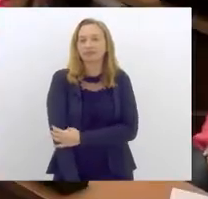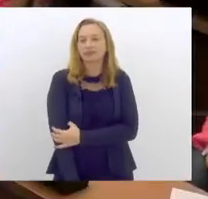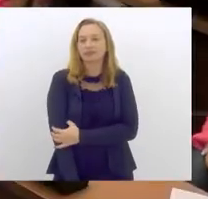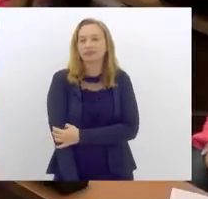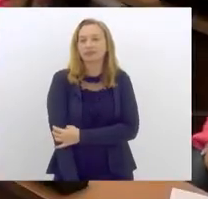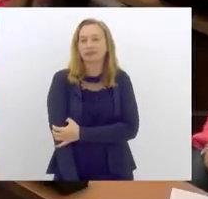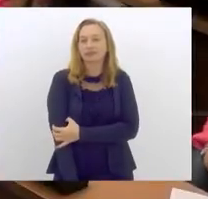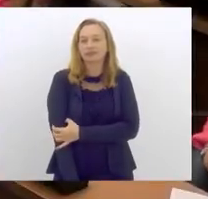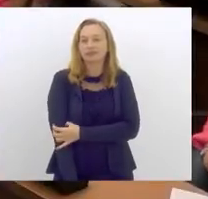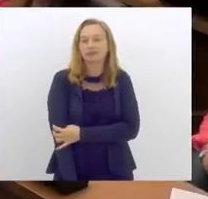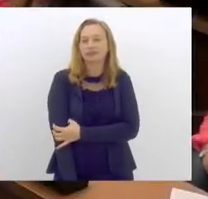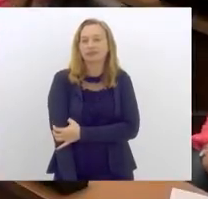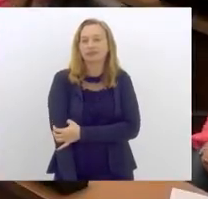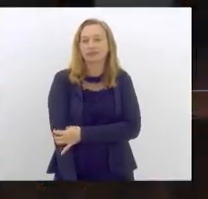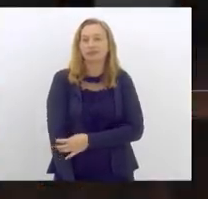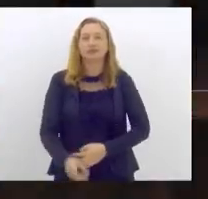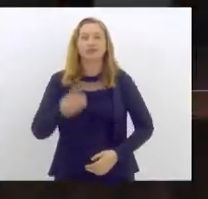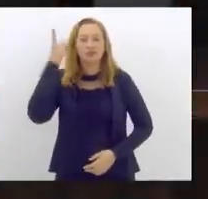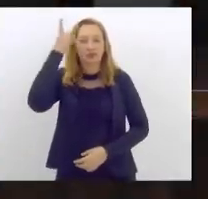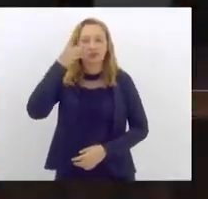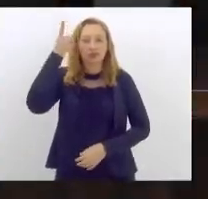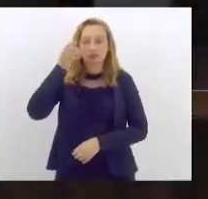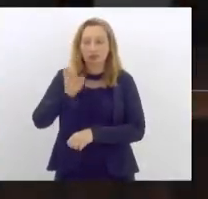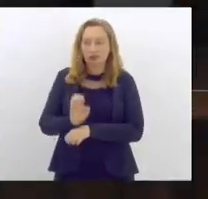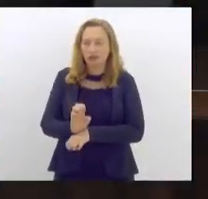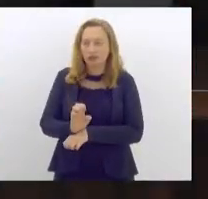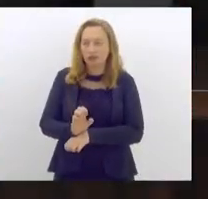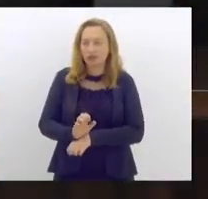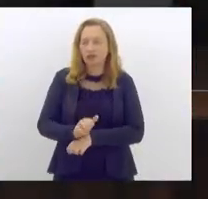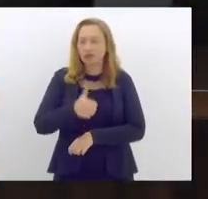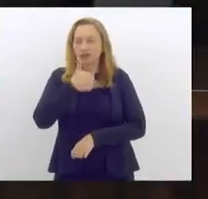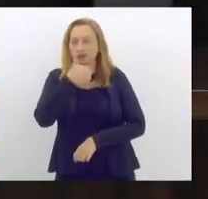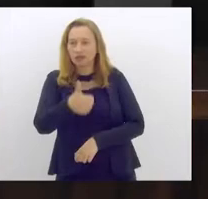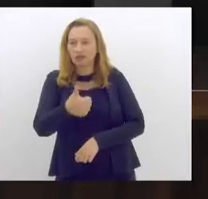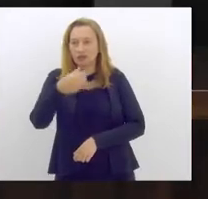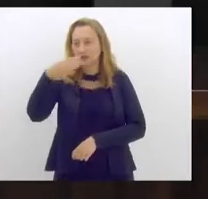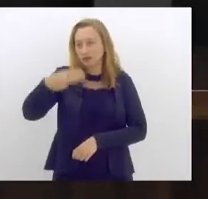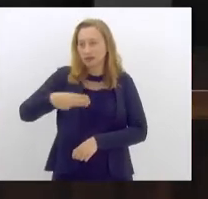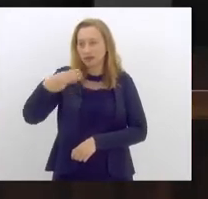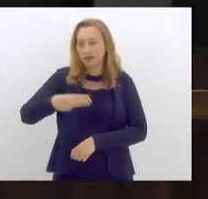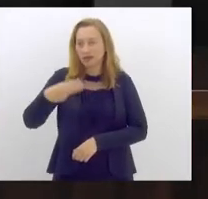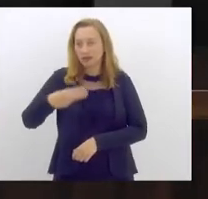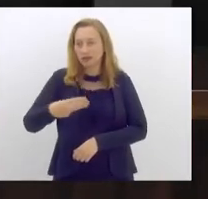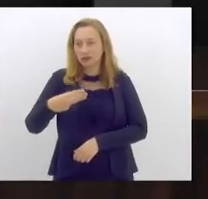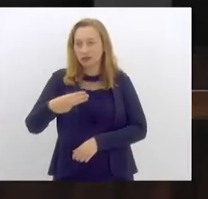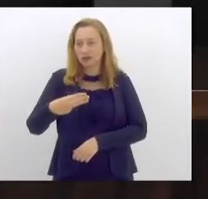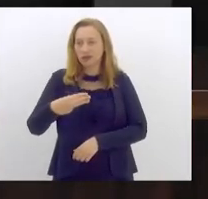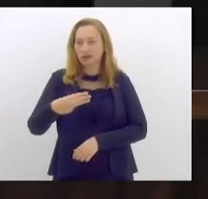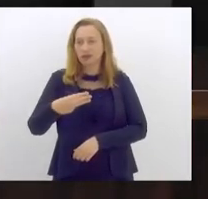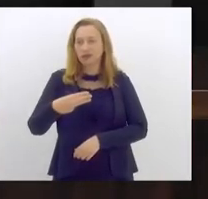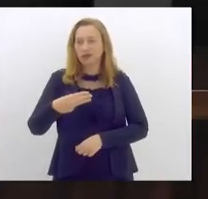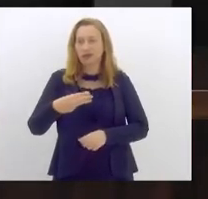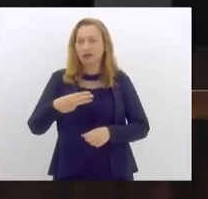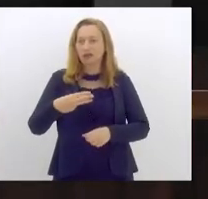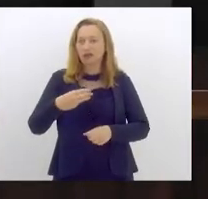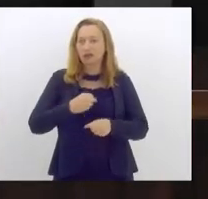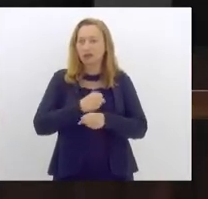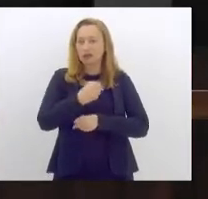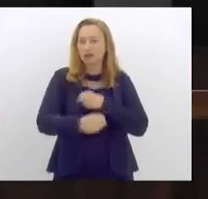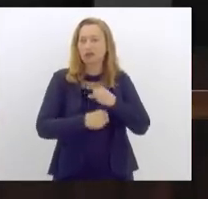a deputada estadual Eleita para a décima terceira legislatura ou seja o ano que vem